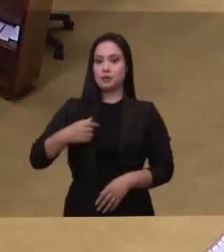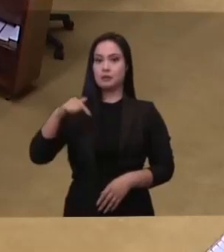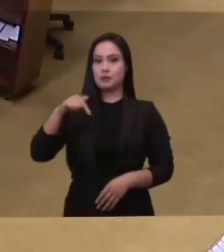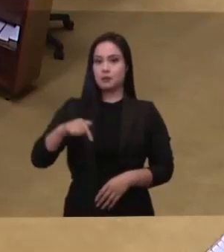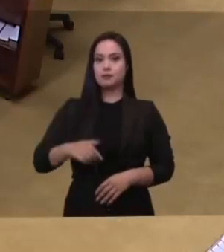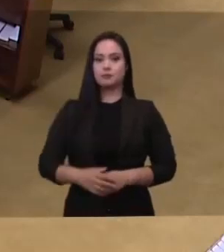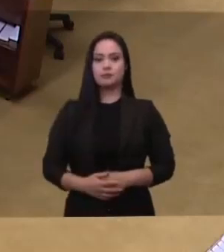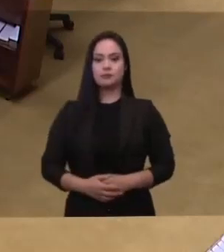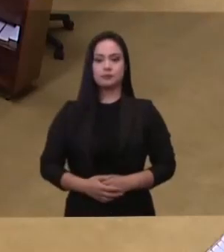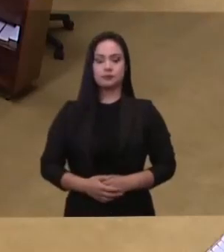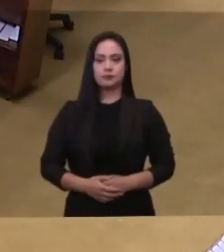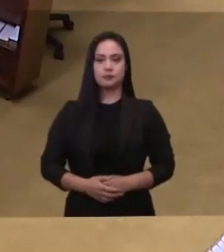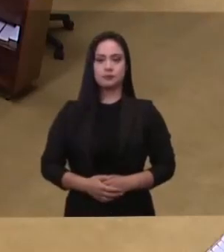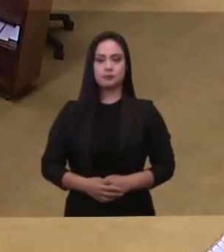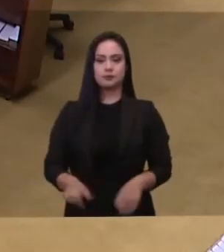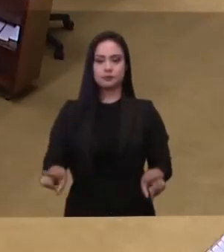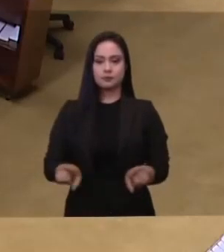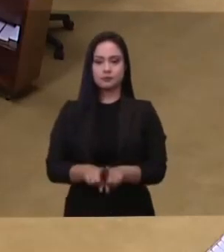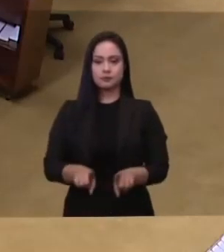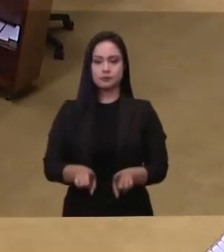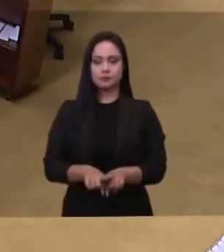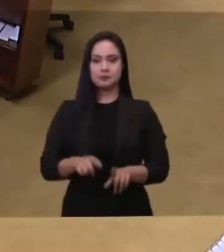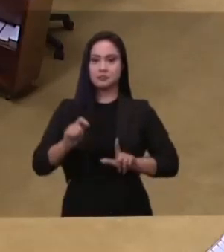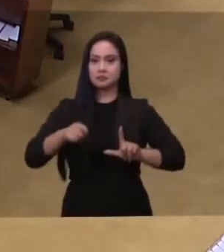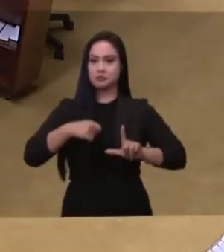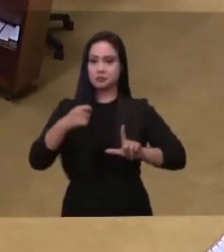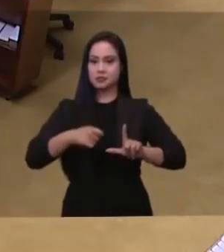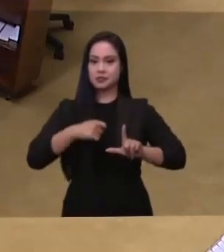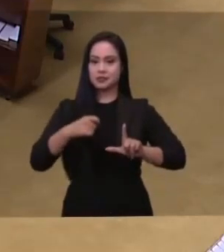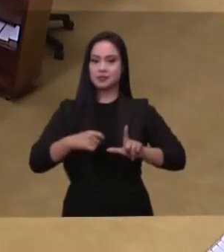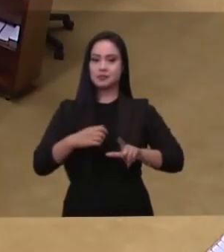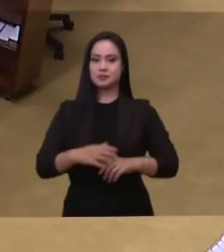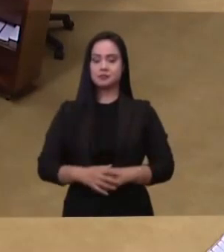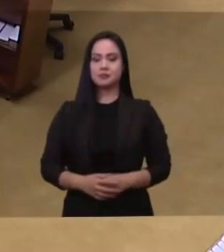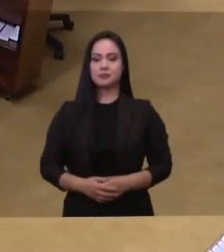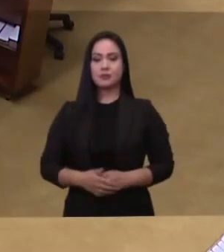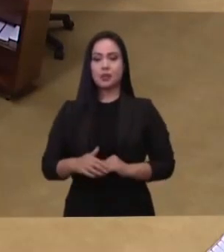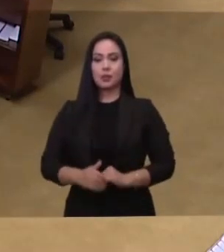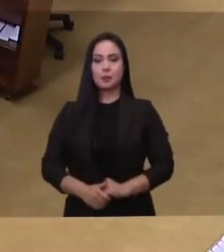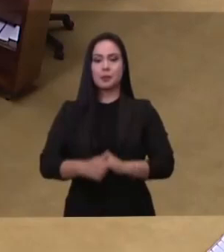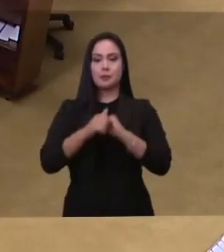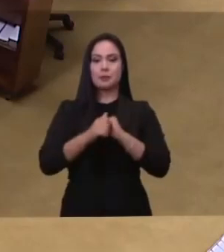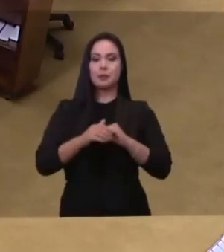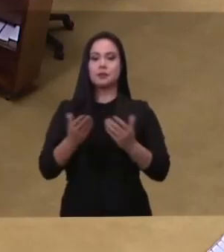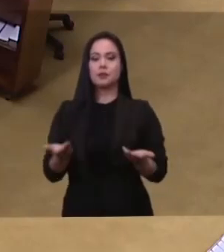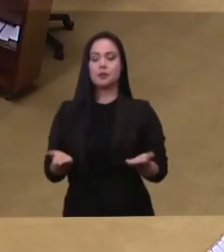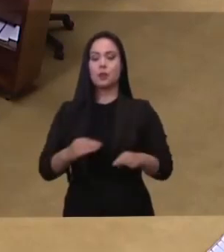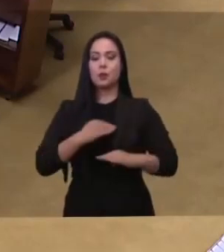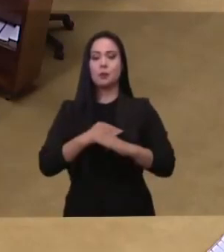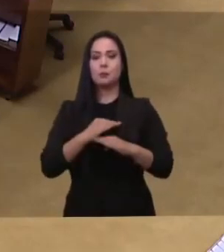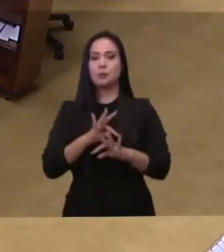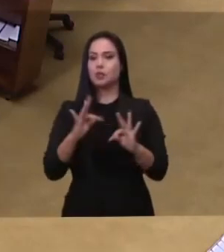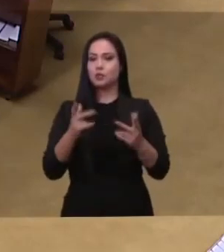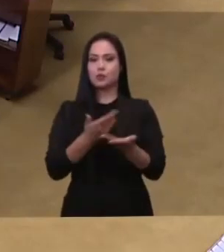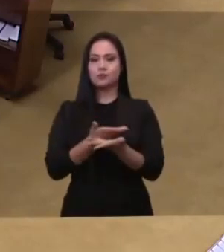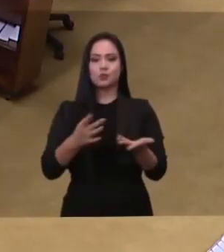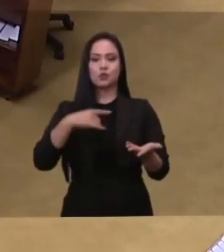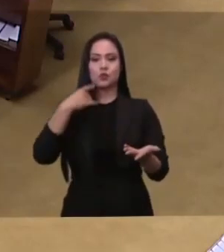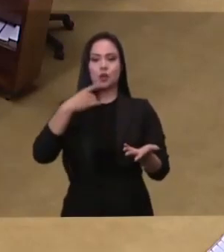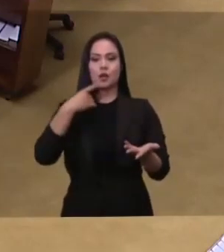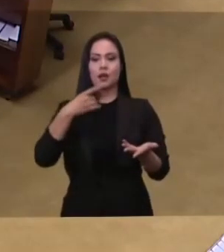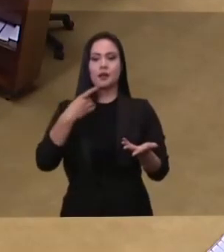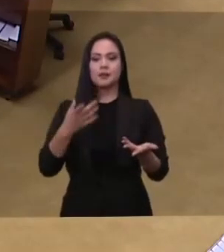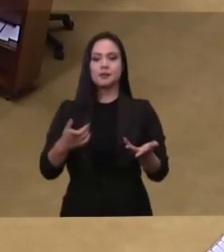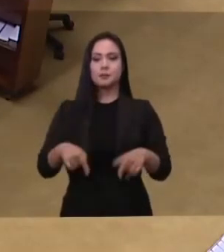presentes e também por vídeo. Cumprimento igualmente os senhores advogados, as senhoras advogadas,